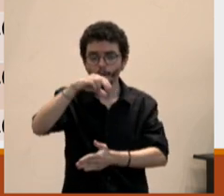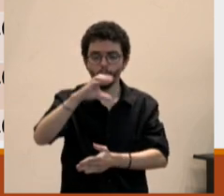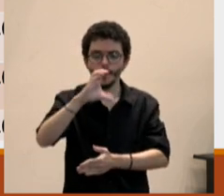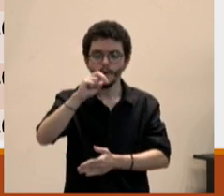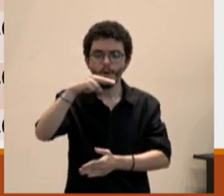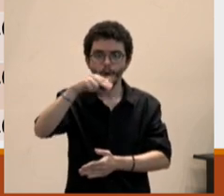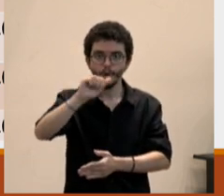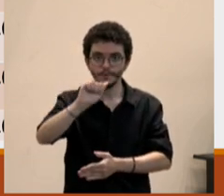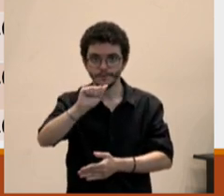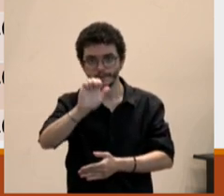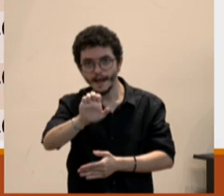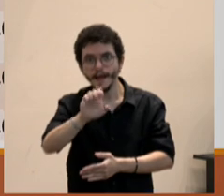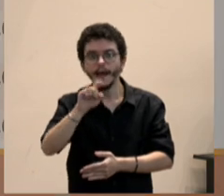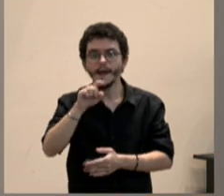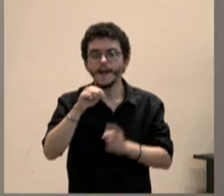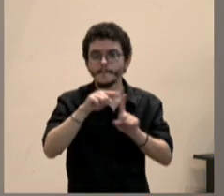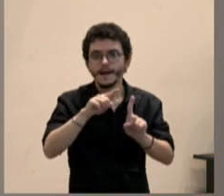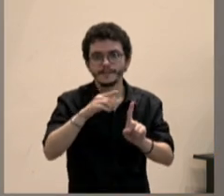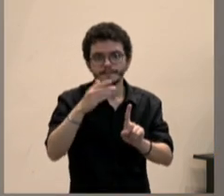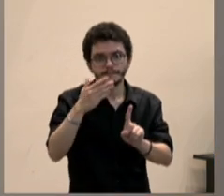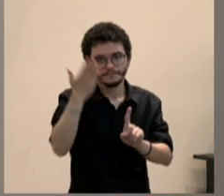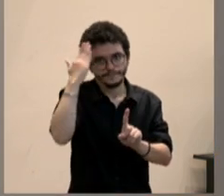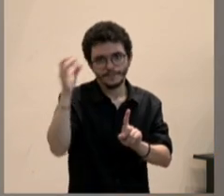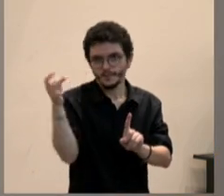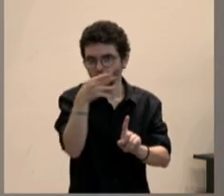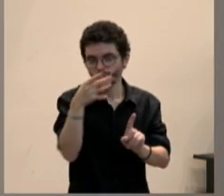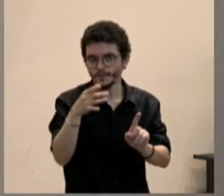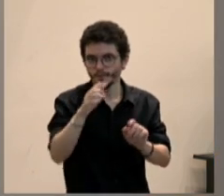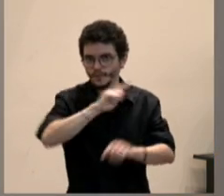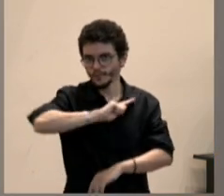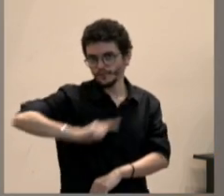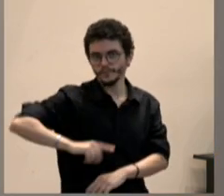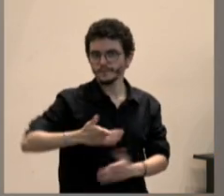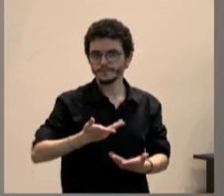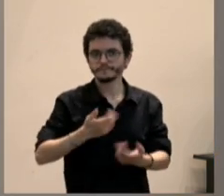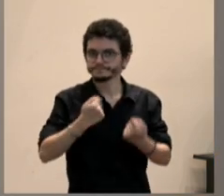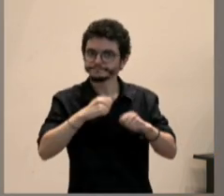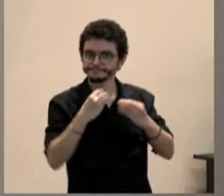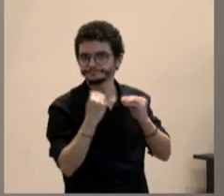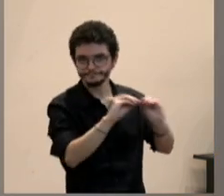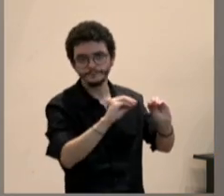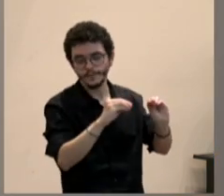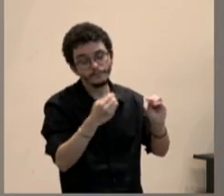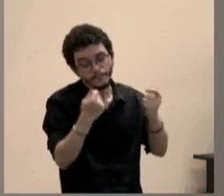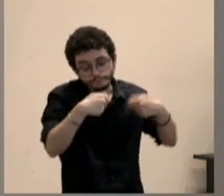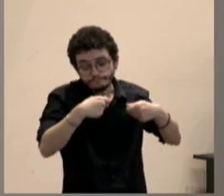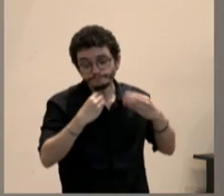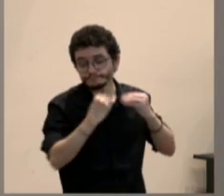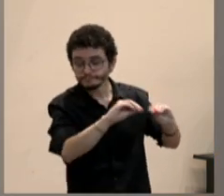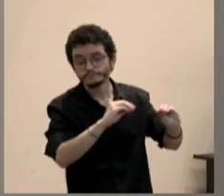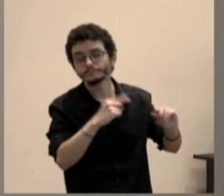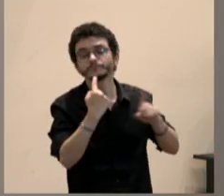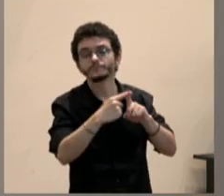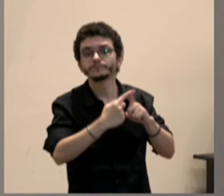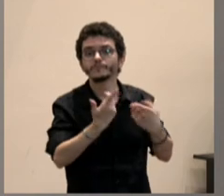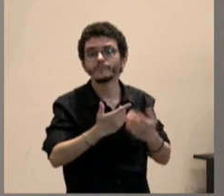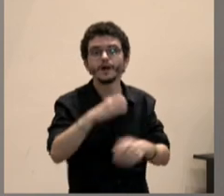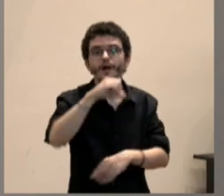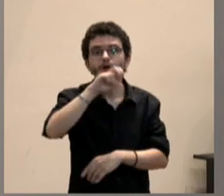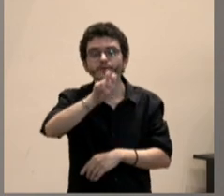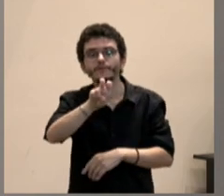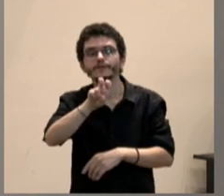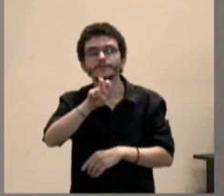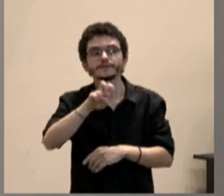aqui derruba um governo. Mas acho que a gente tem que colocar, porque a emenda constitucional 95,